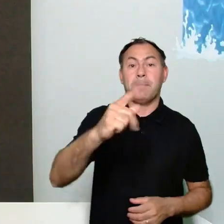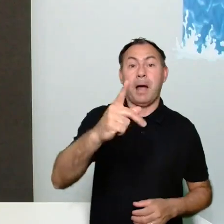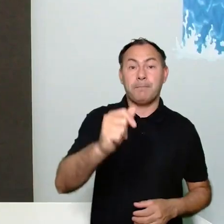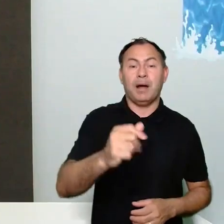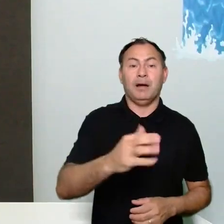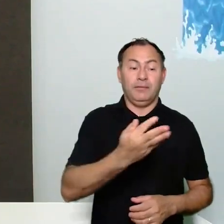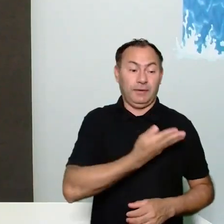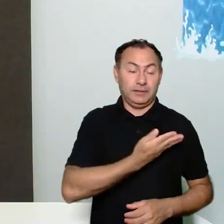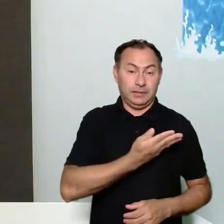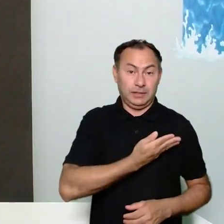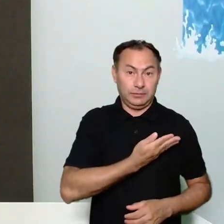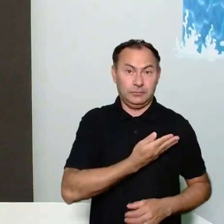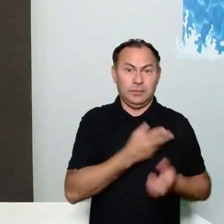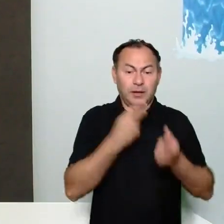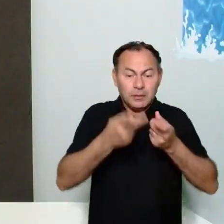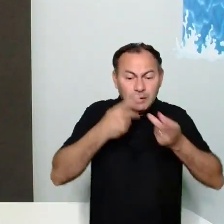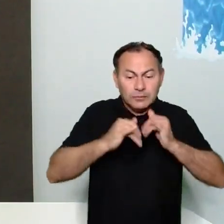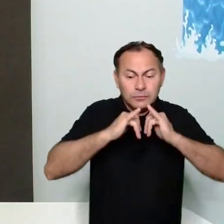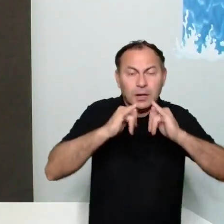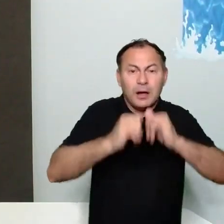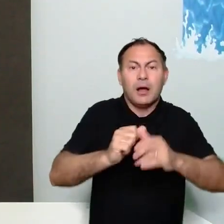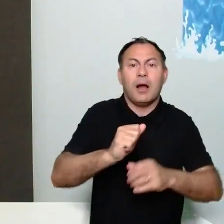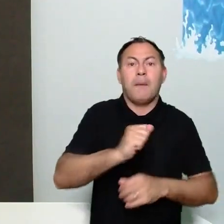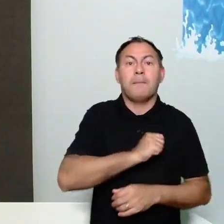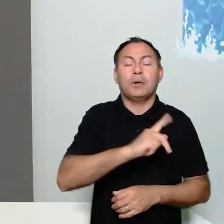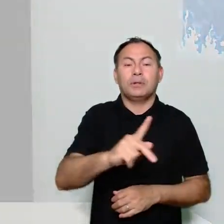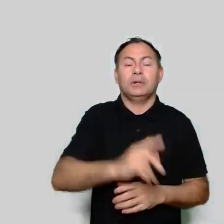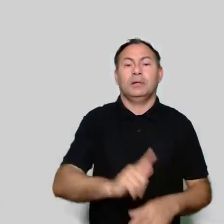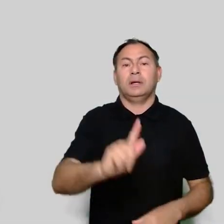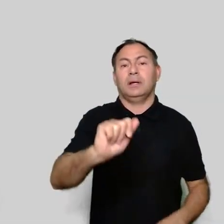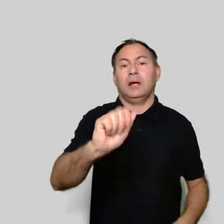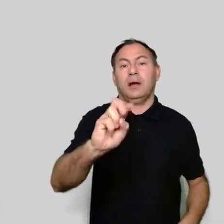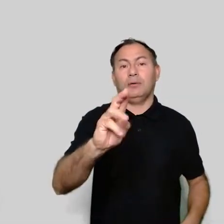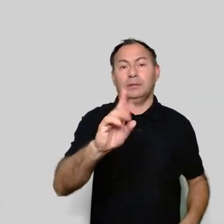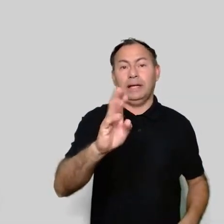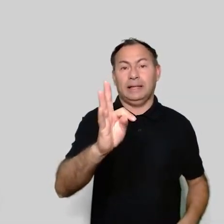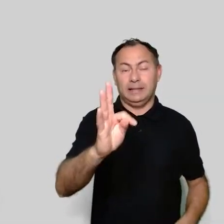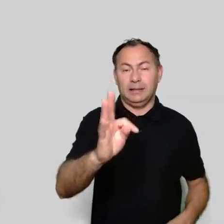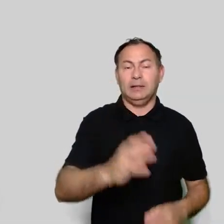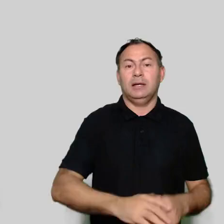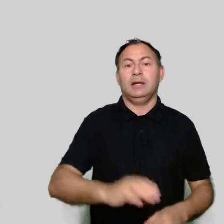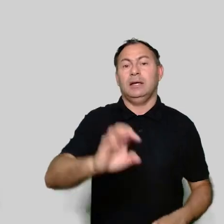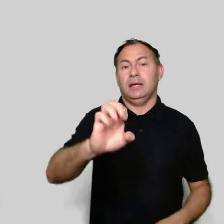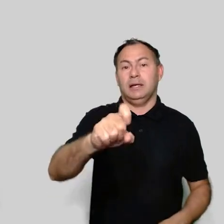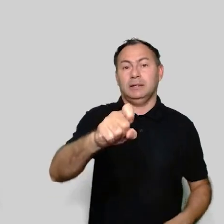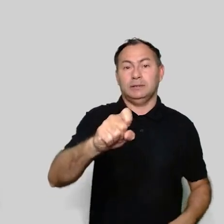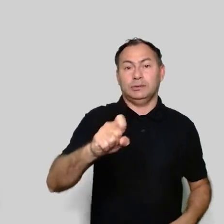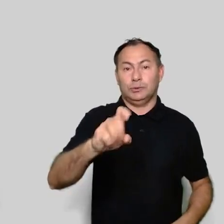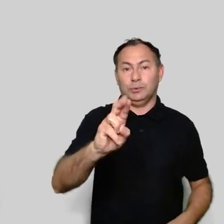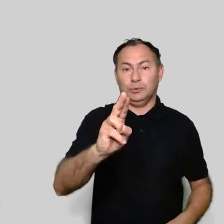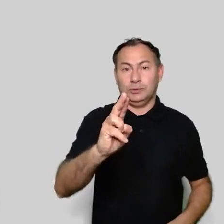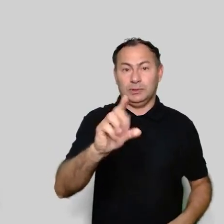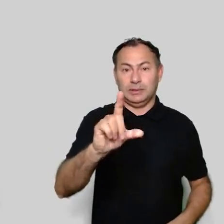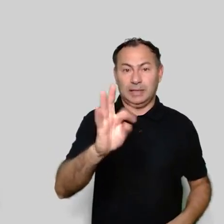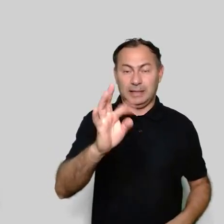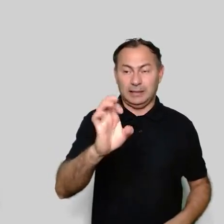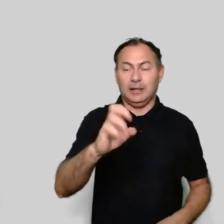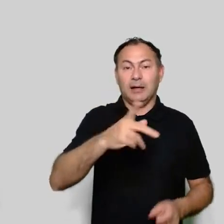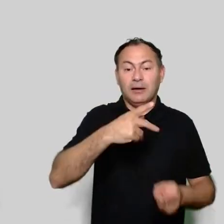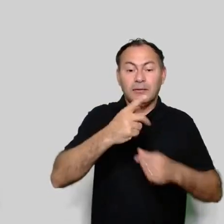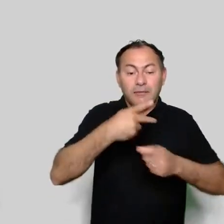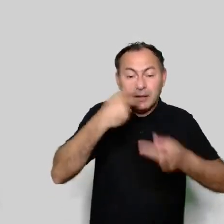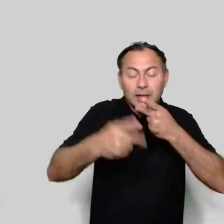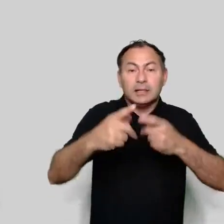o Papa Francisco publicou a exortação apostólica Gaudet et Exuntate, sobre o chamado